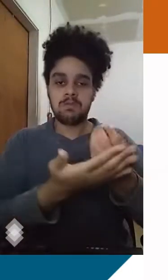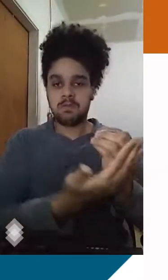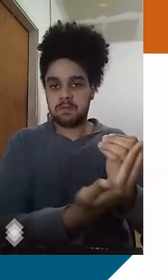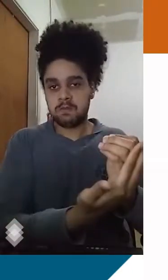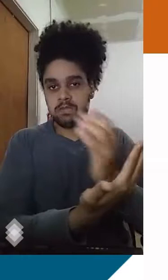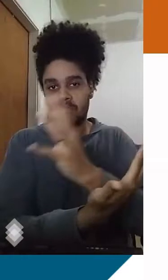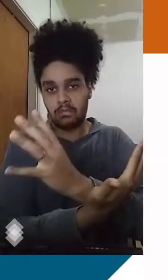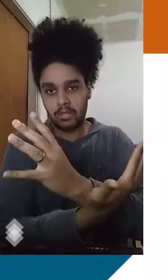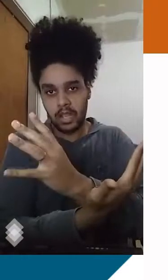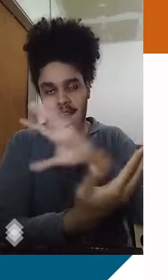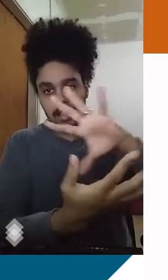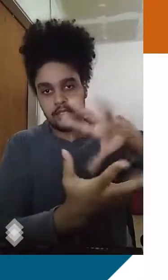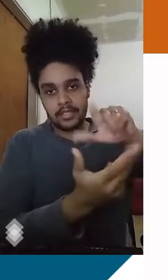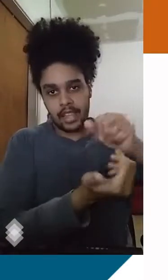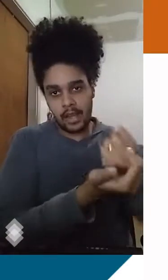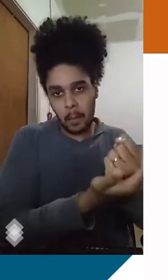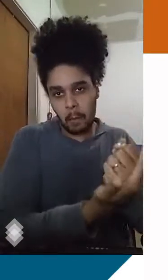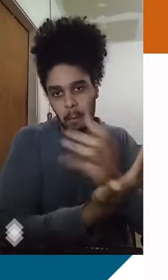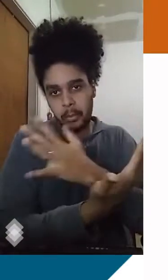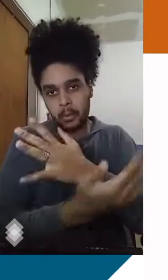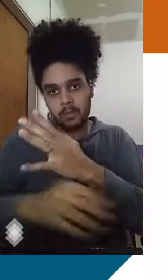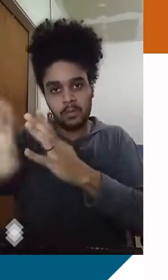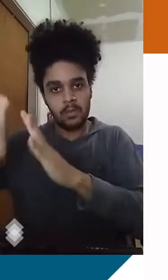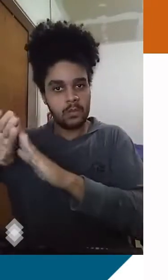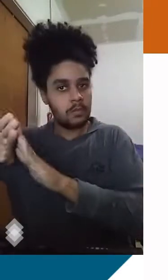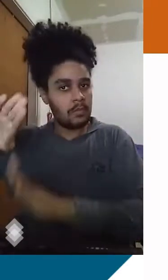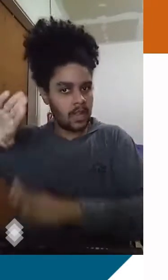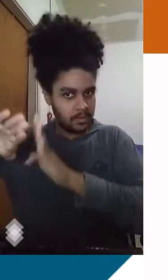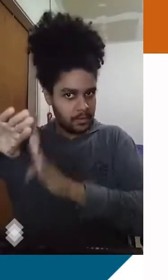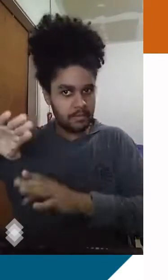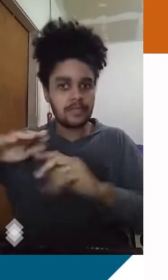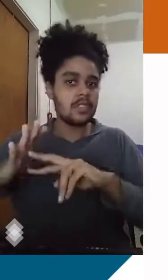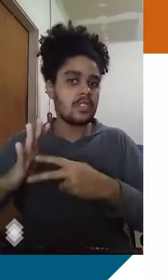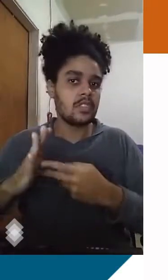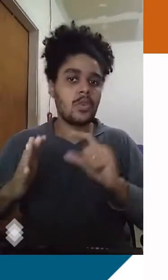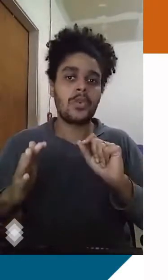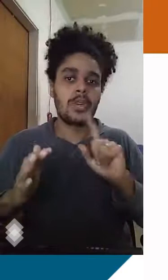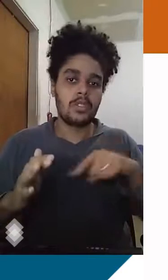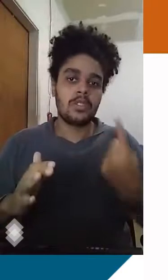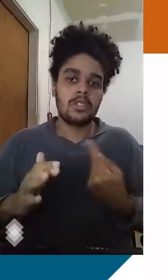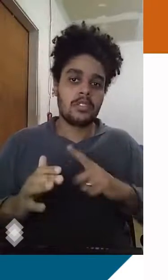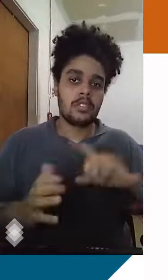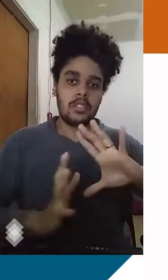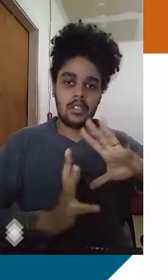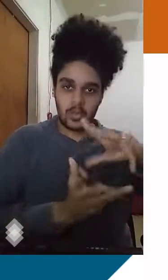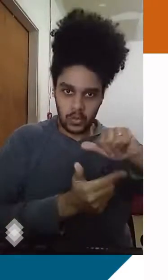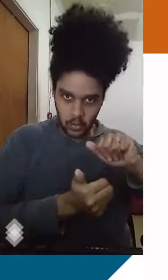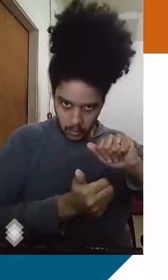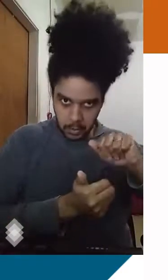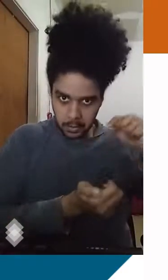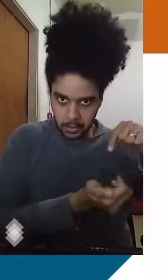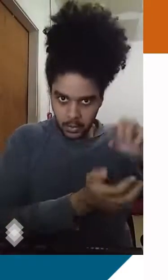uma projeção da imagem da Terra sobre uma superfície plana. Ou seja, a gente tem o globo, né? A gente tem